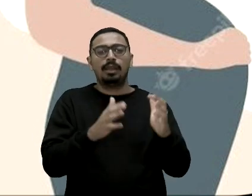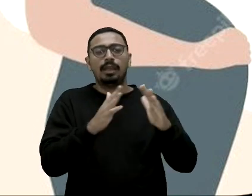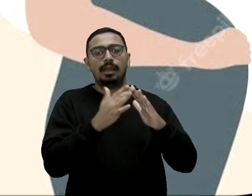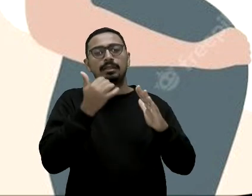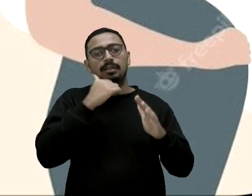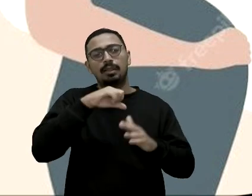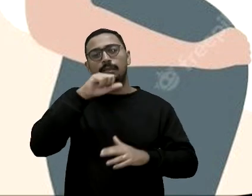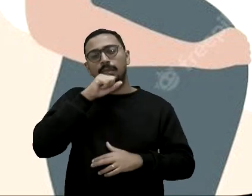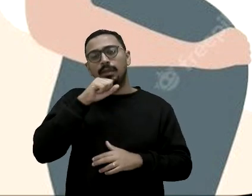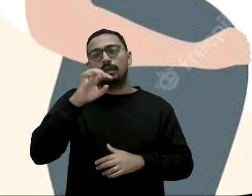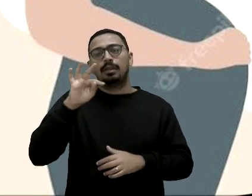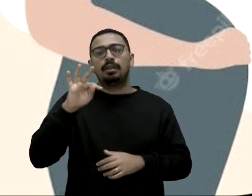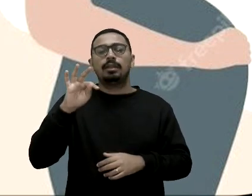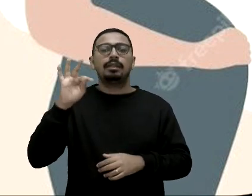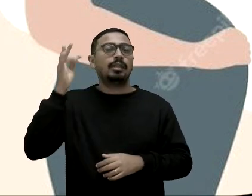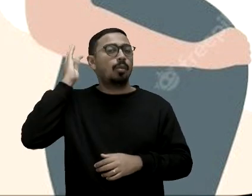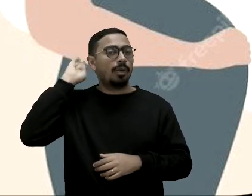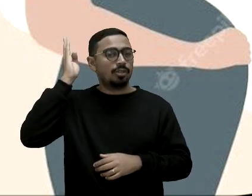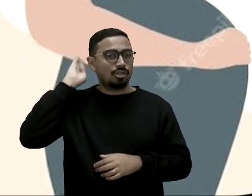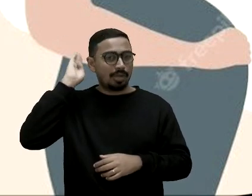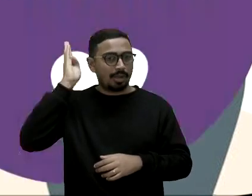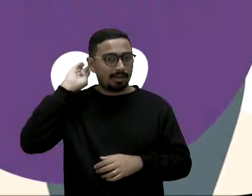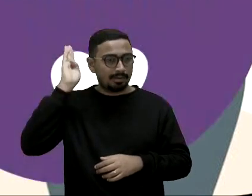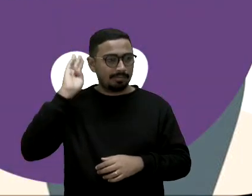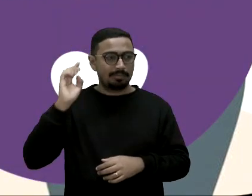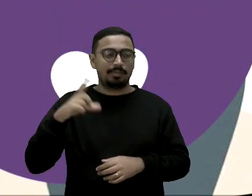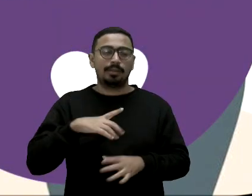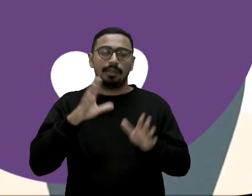que é a nossa referência de especialidade.